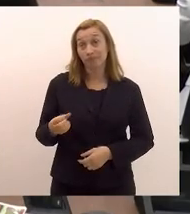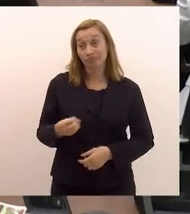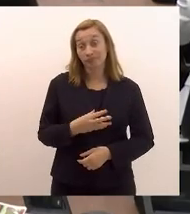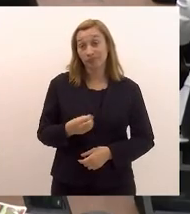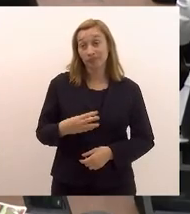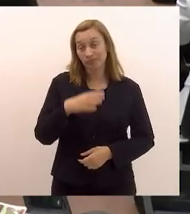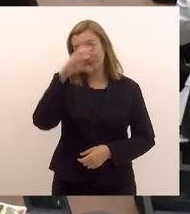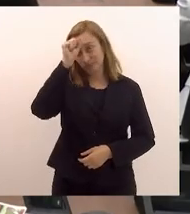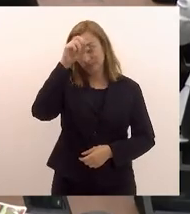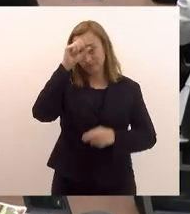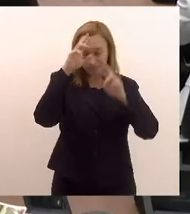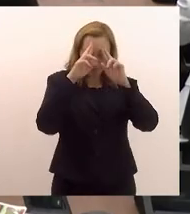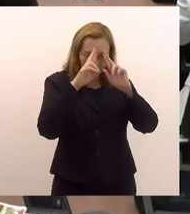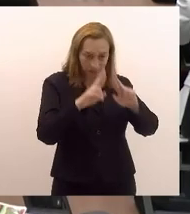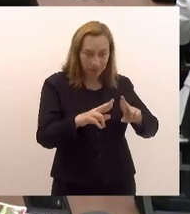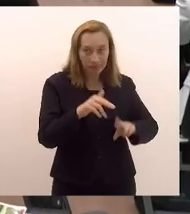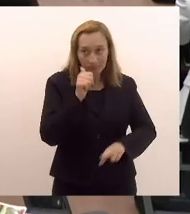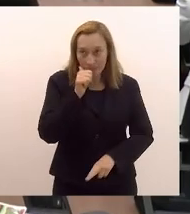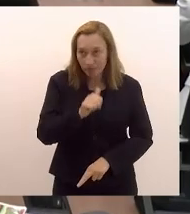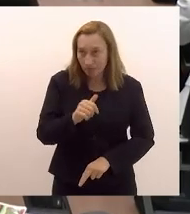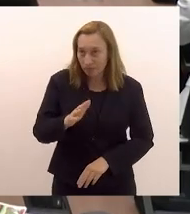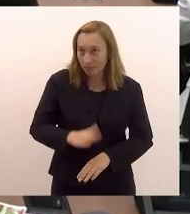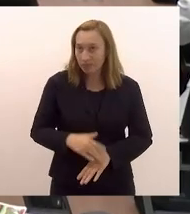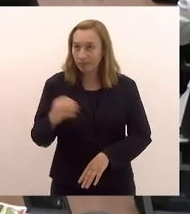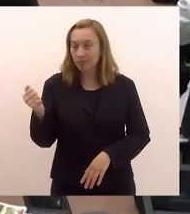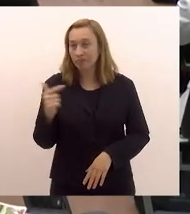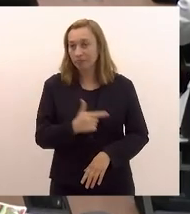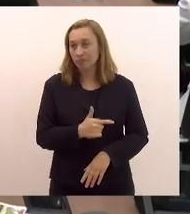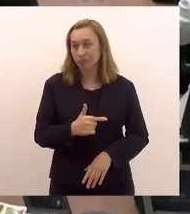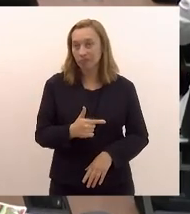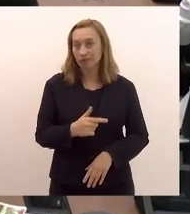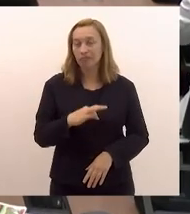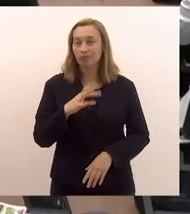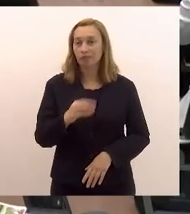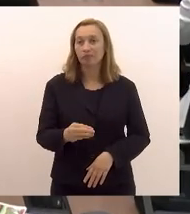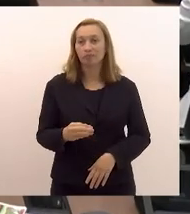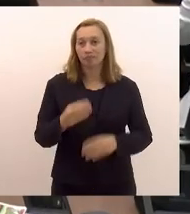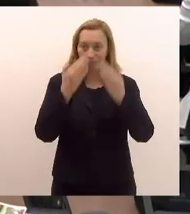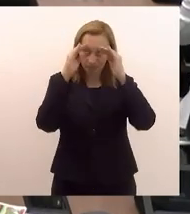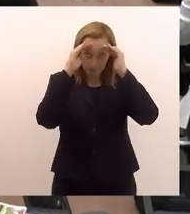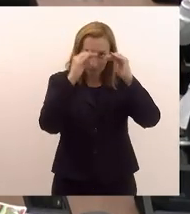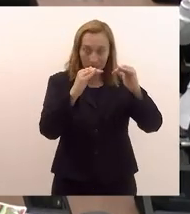aprendi a respeitar as mulheres mais do que isso obedecê-las